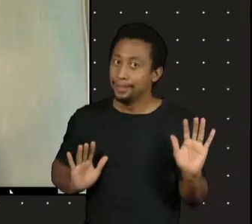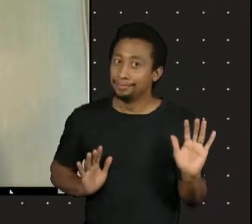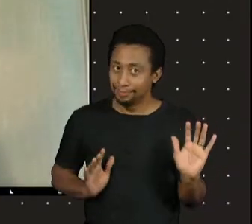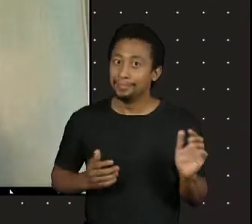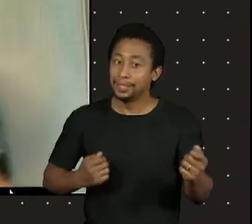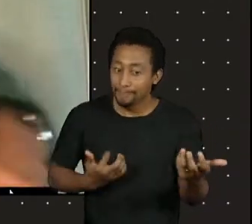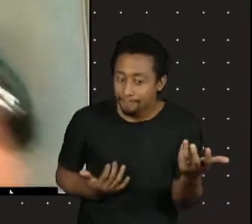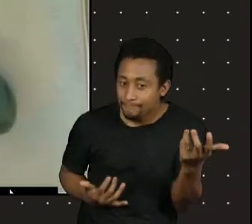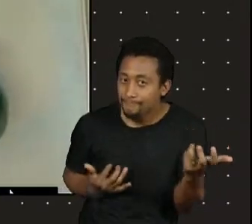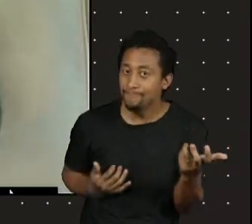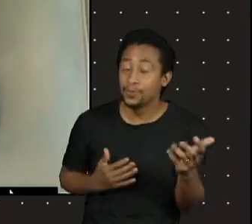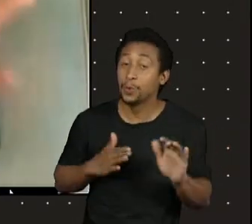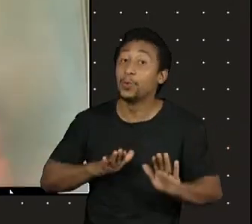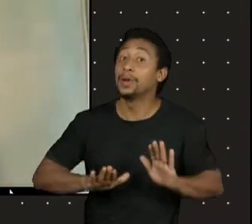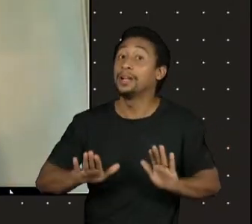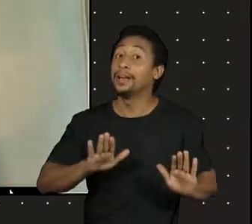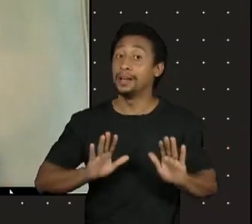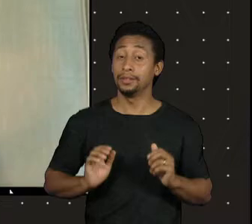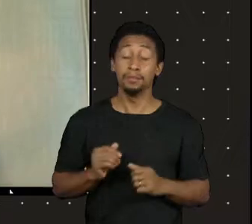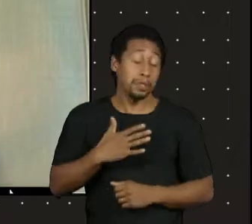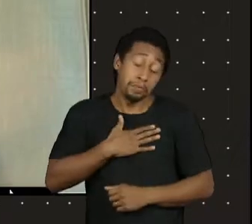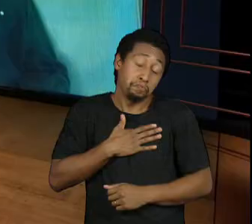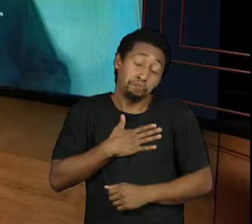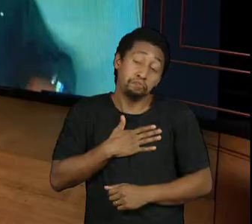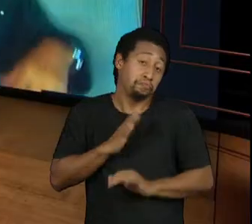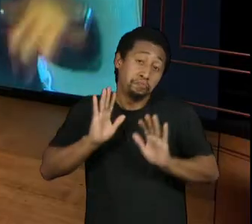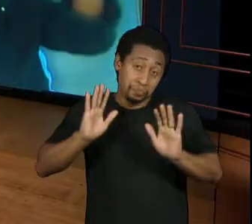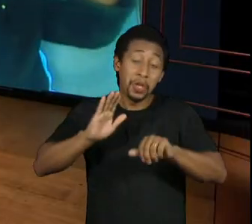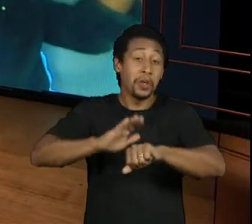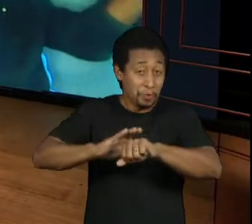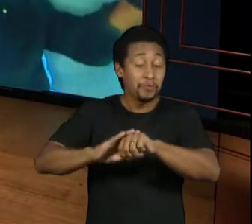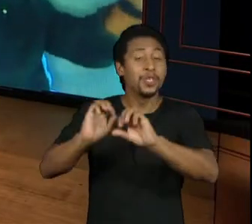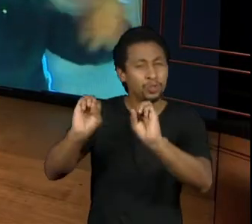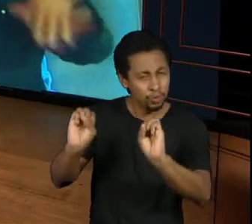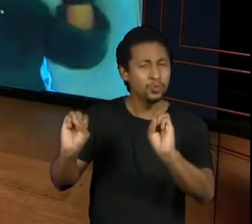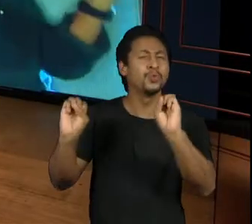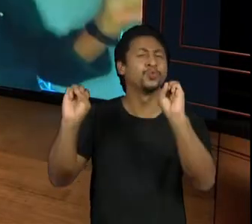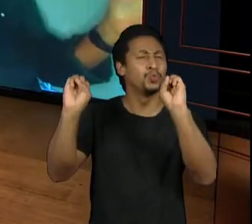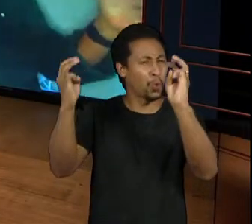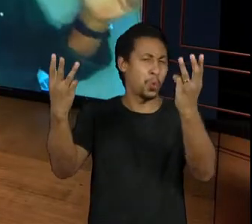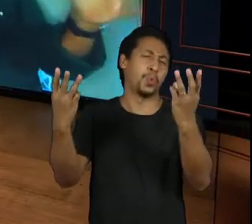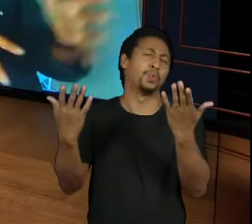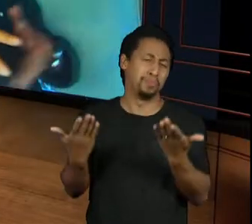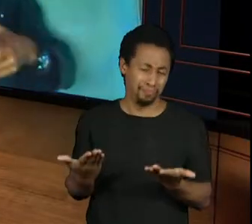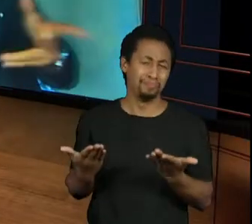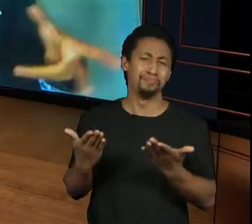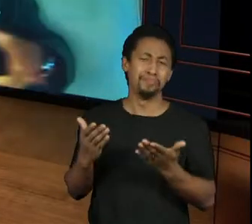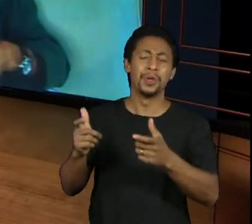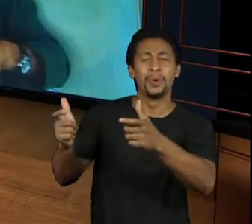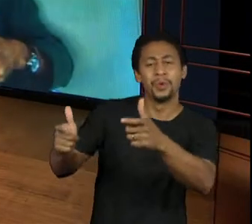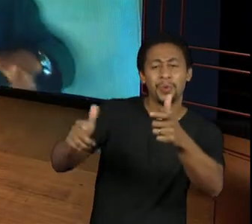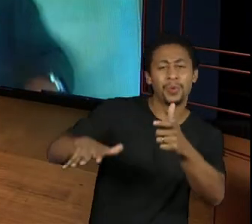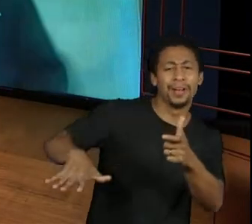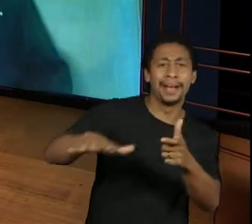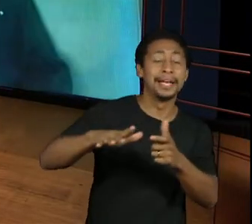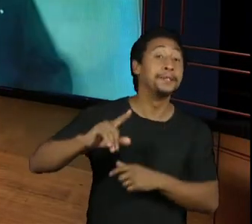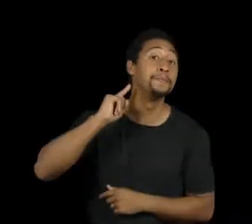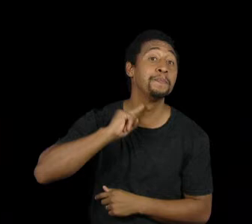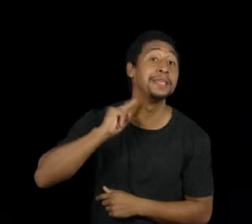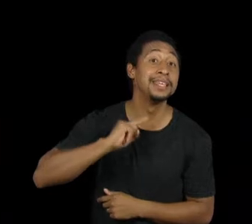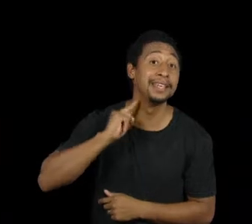choque. Mas eu fiz shows em vários lugares ali por Minas Gerais.